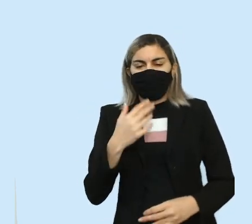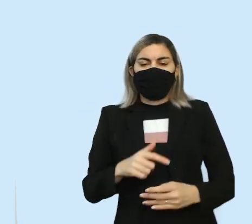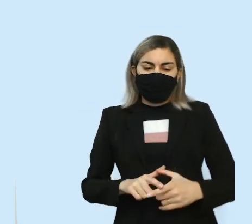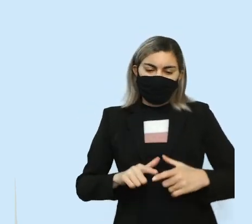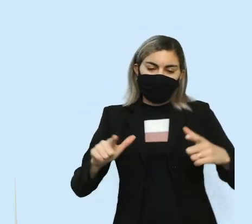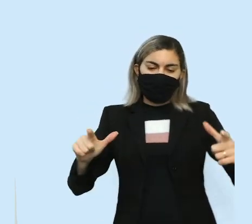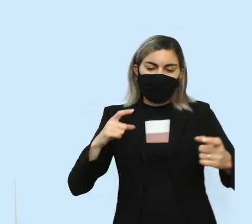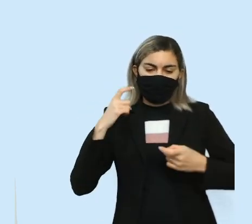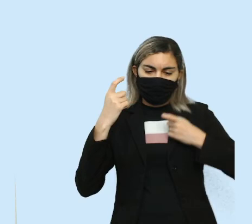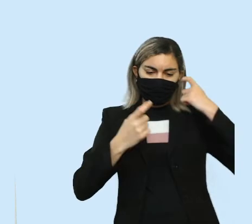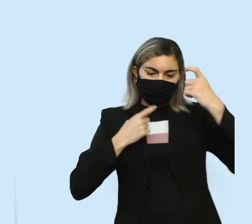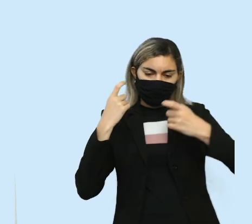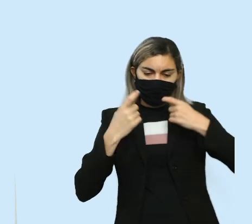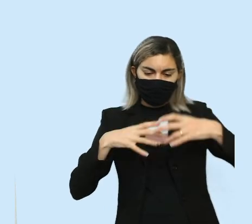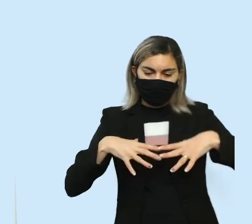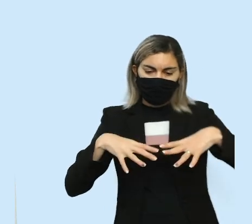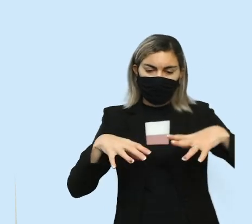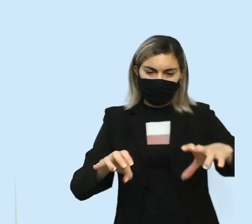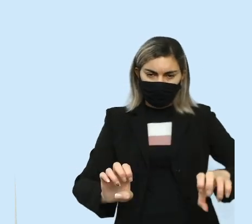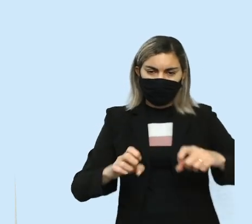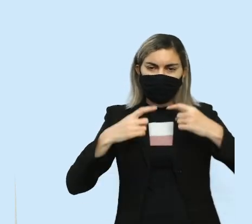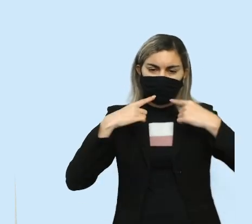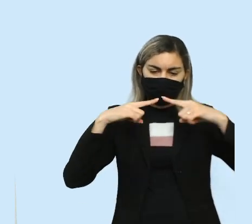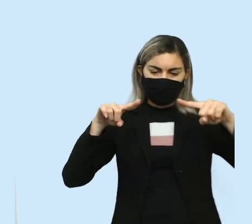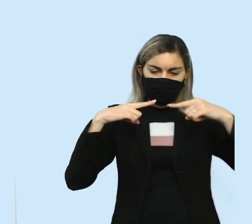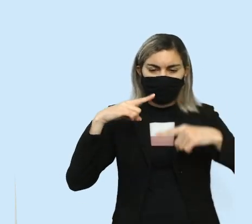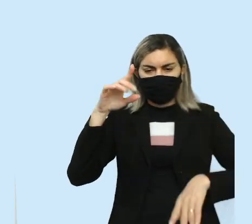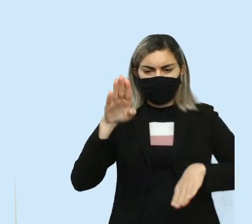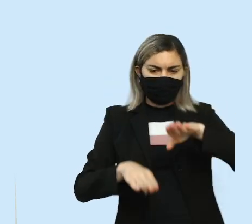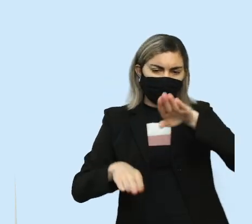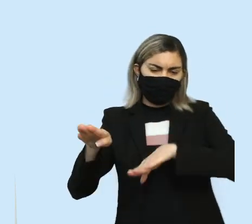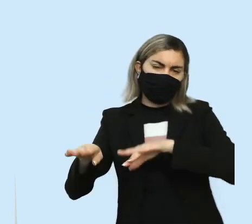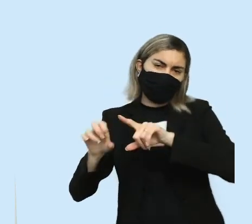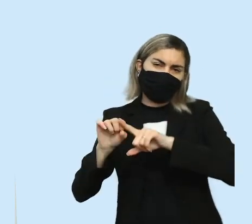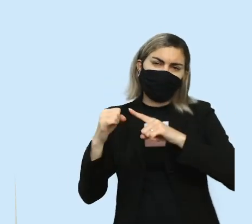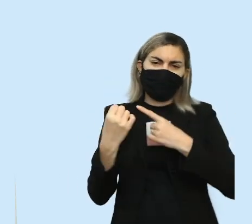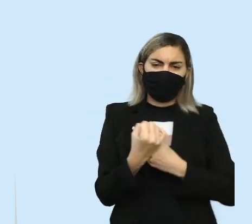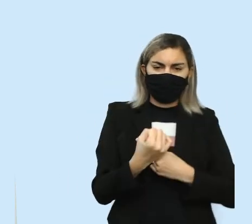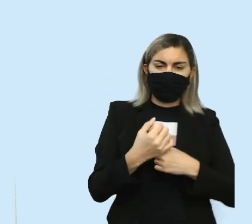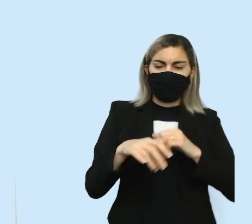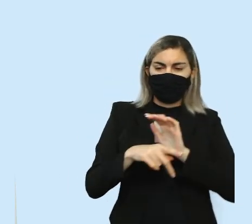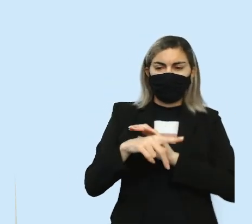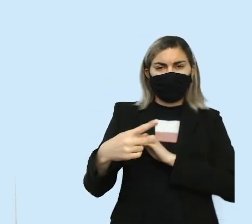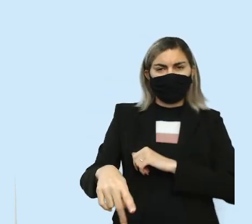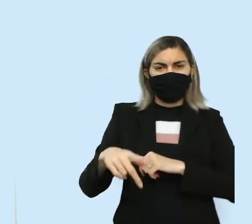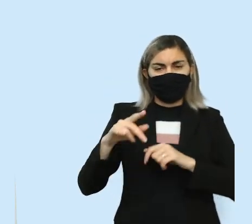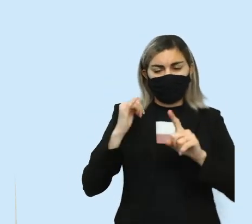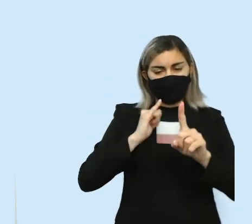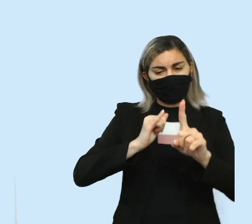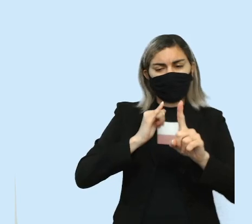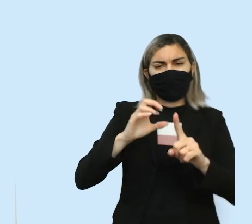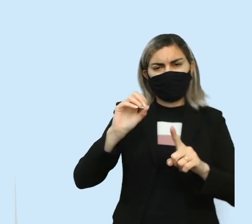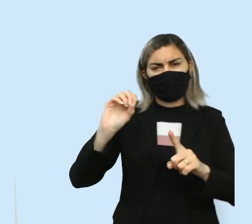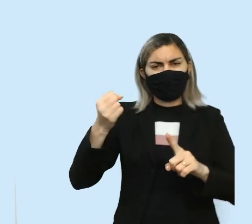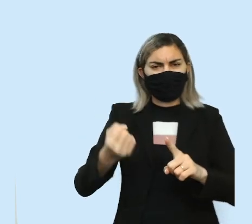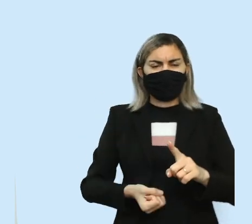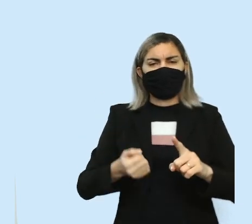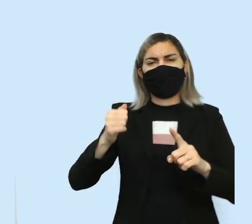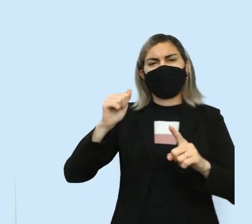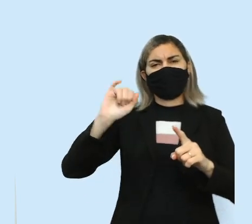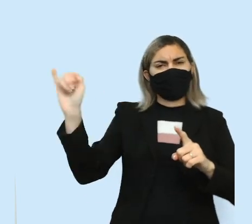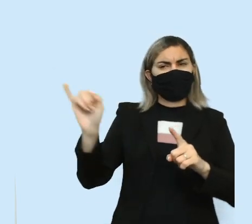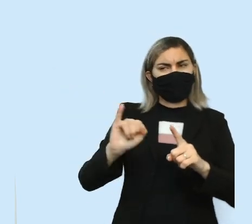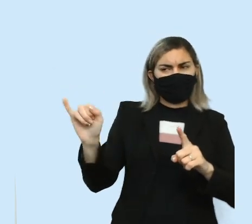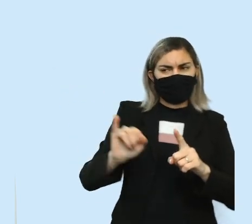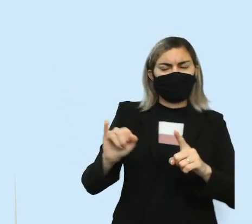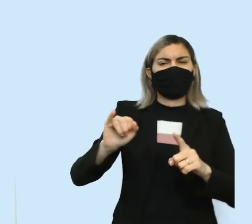maior preocupação com a ética e as críticas às desigualdades sociais, por parte dos profetas Oséias, Amós,